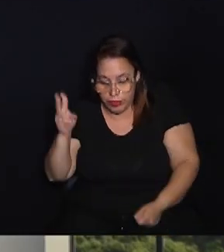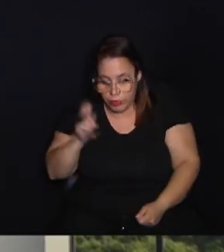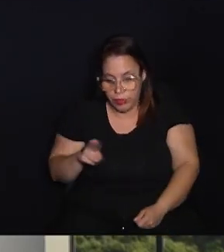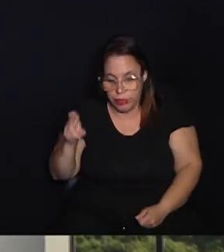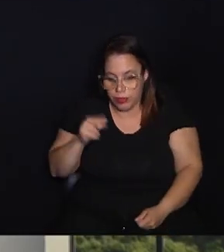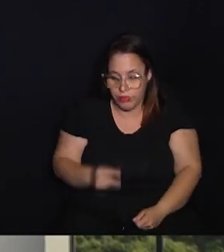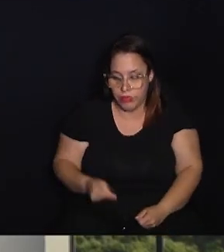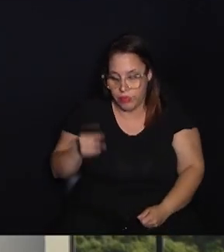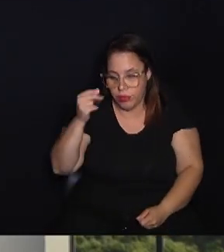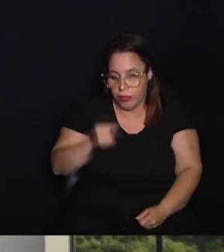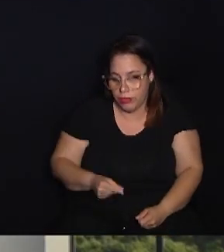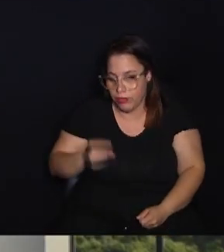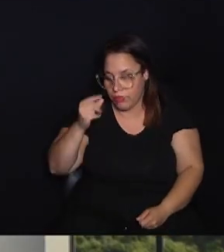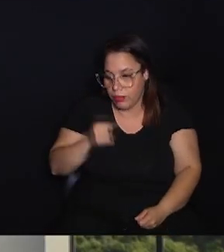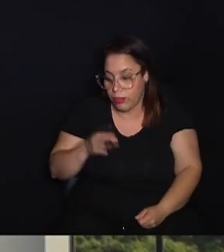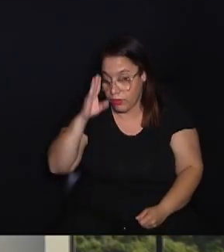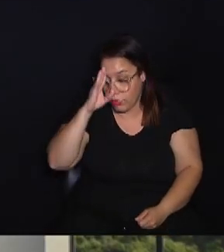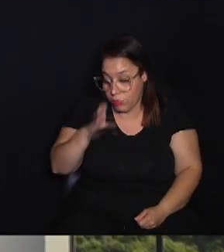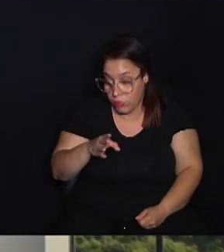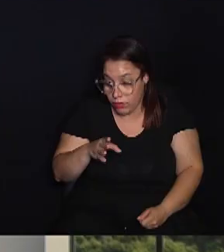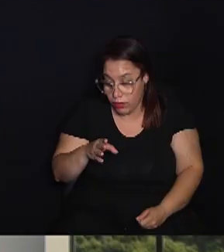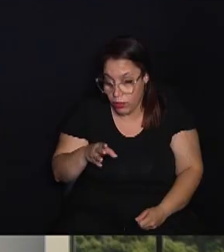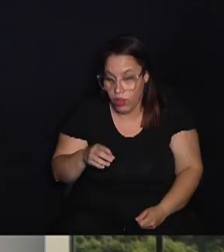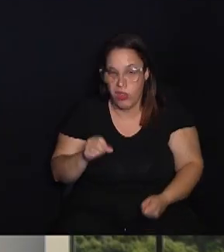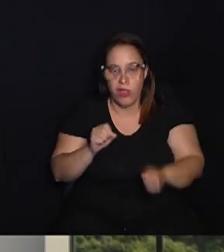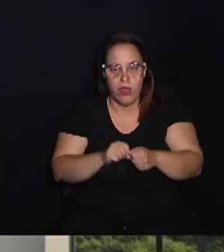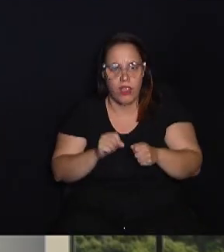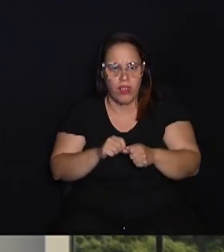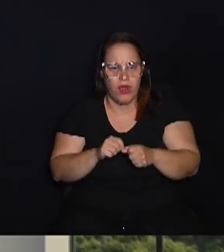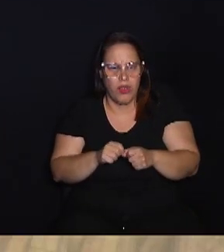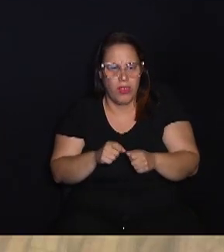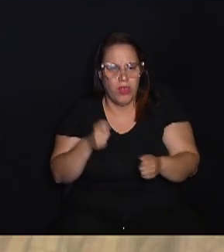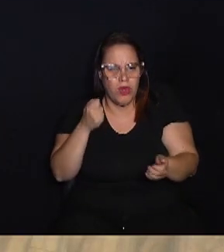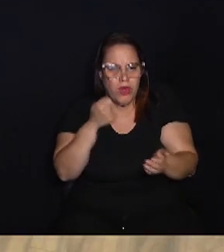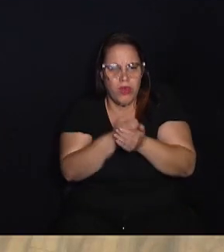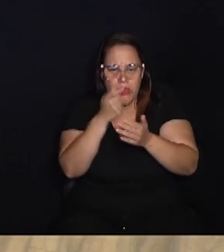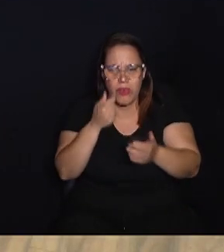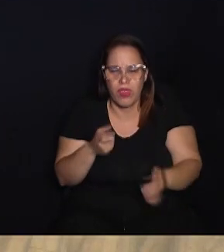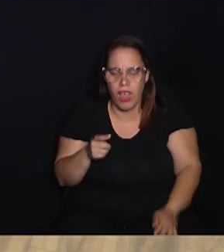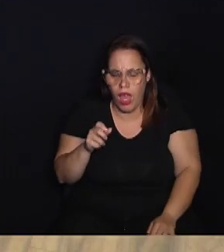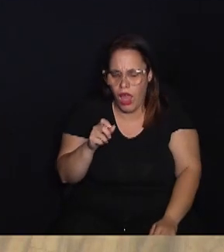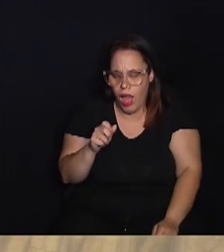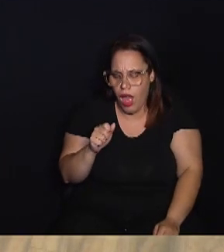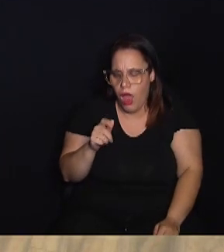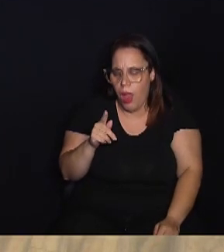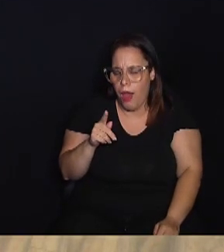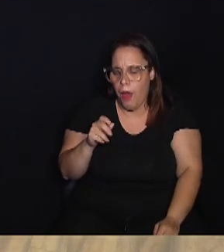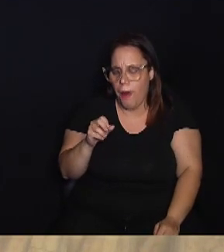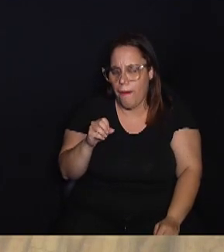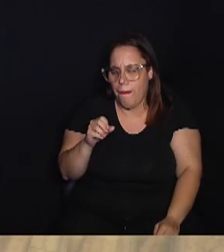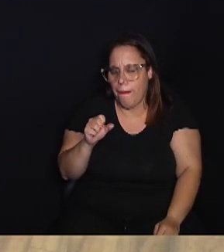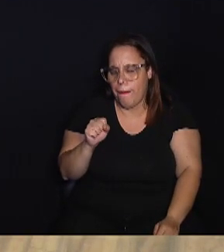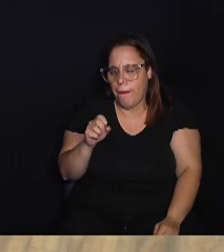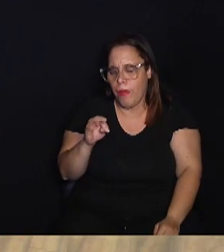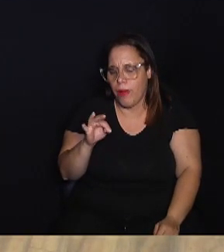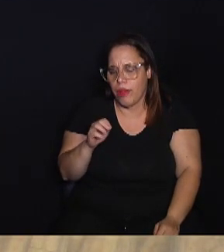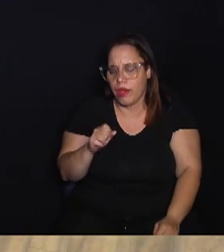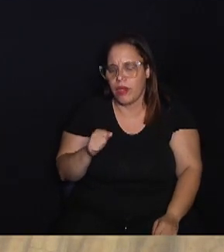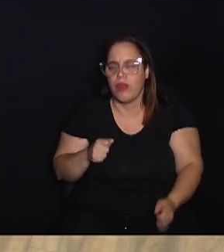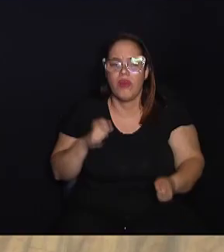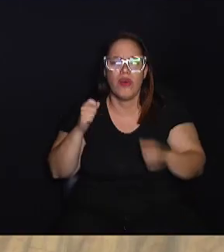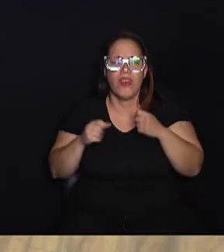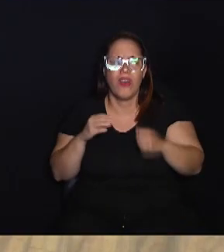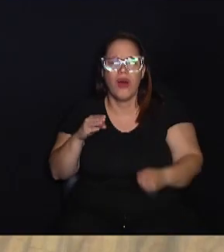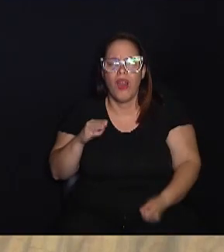renda principal e familiar para fazer as apostas. Como é que você tem assistido as discussões em torno das bets,